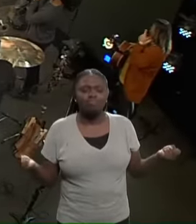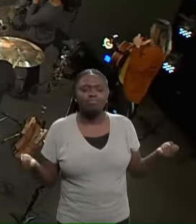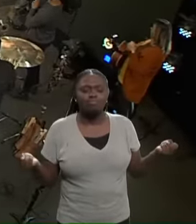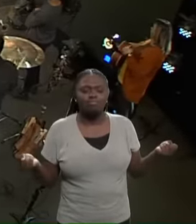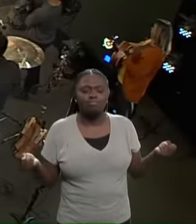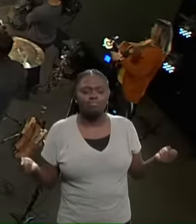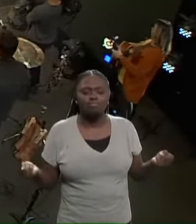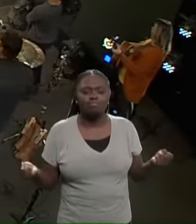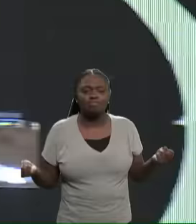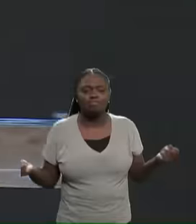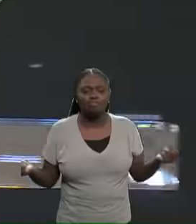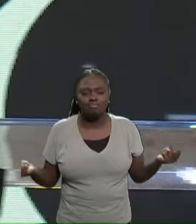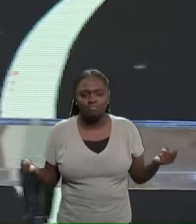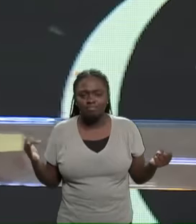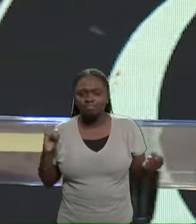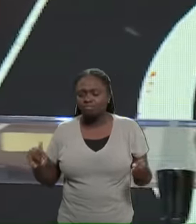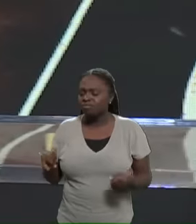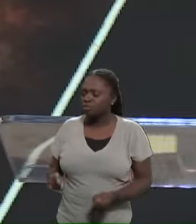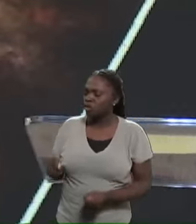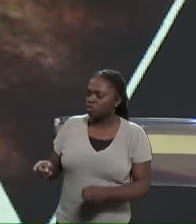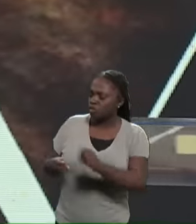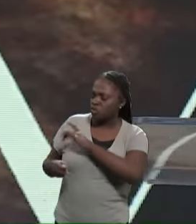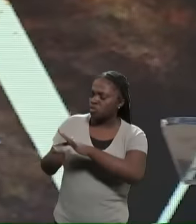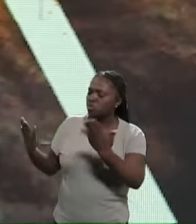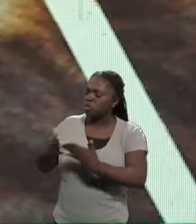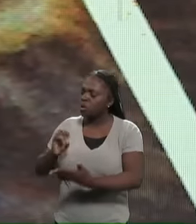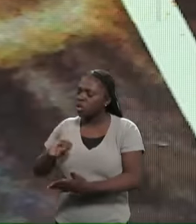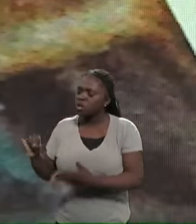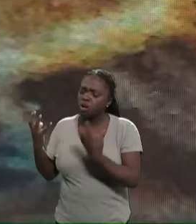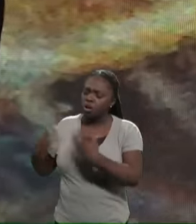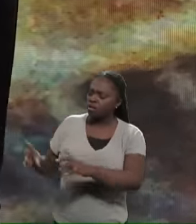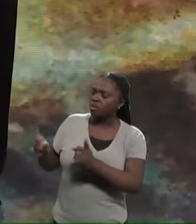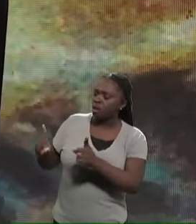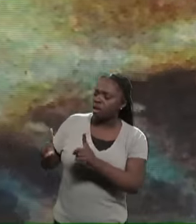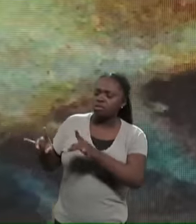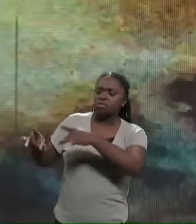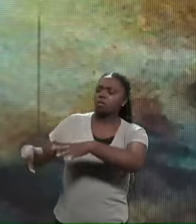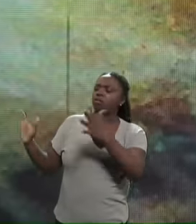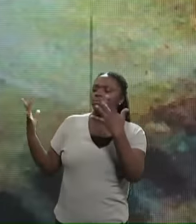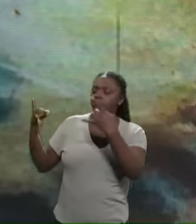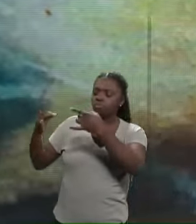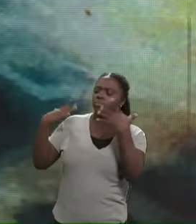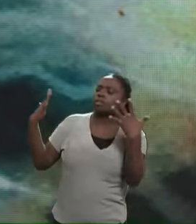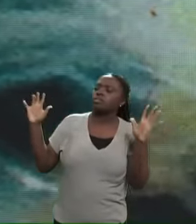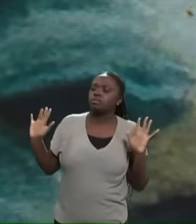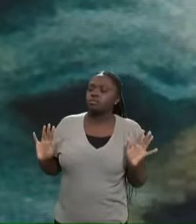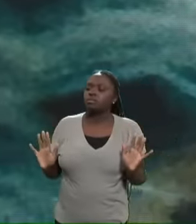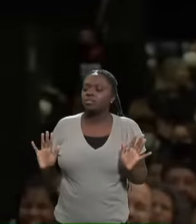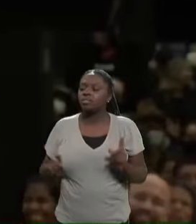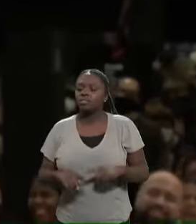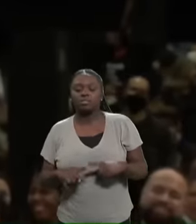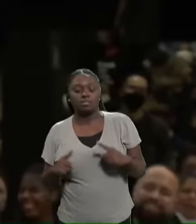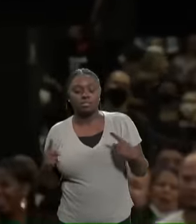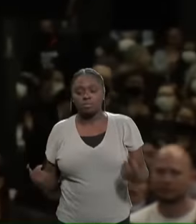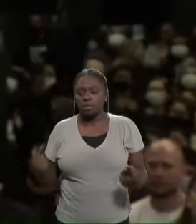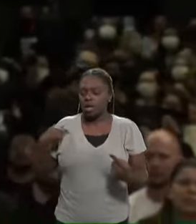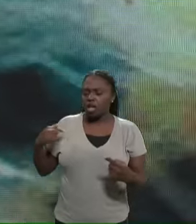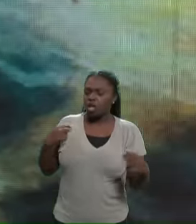vou ser cheio agora. Se você não quer, solta minha mão, me deixa. Vamos, que eu vou ser